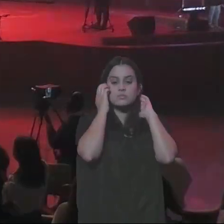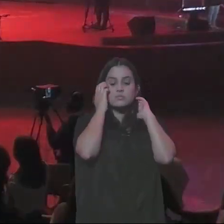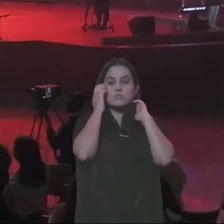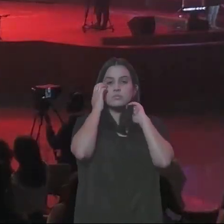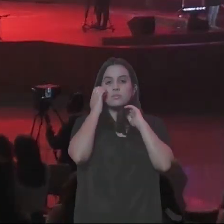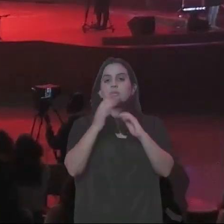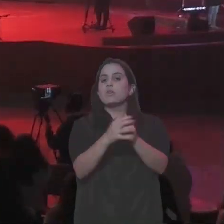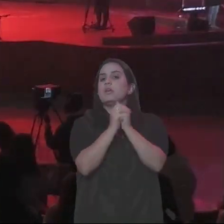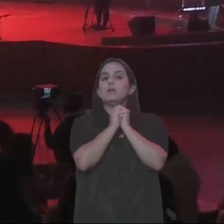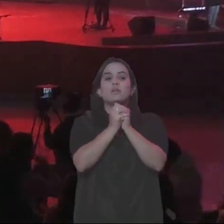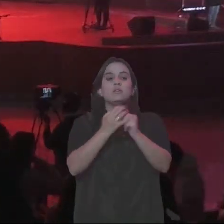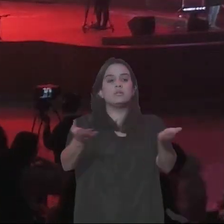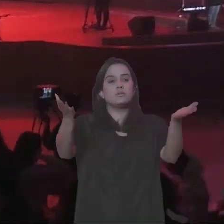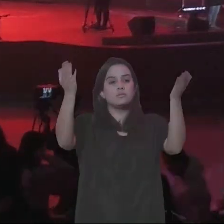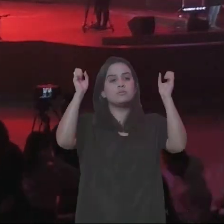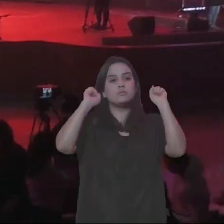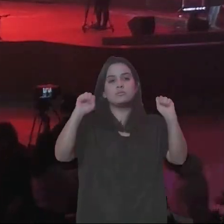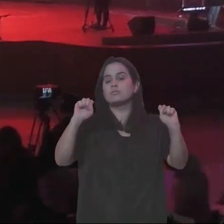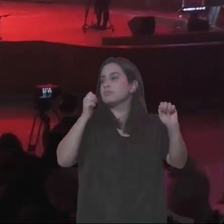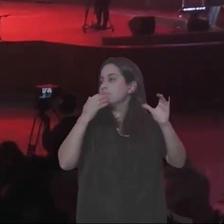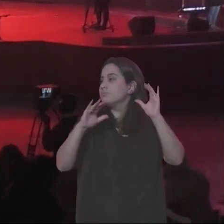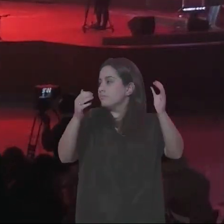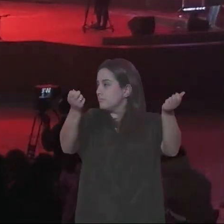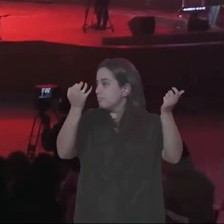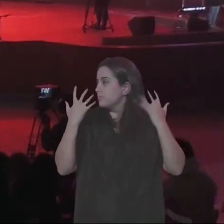frente. Vamos cantar, vamos celebrar a gente da presença do Rei.